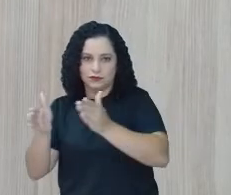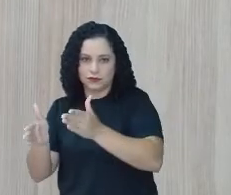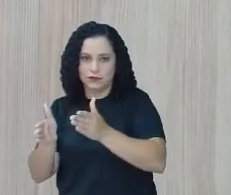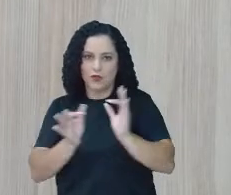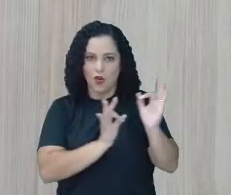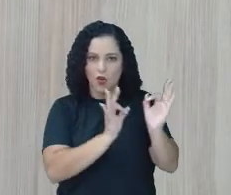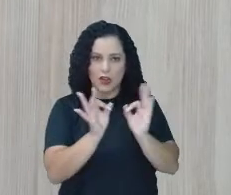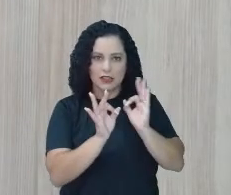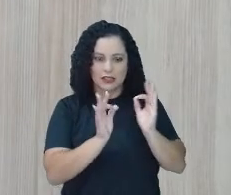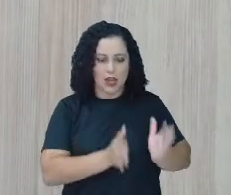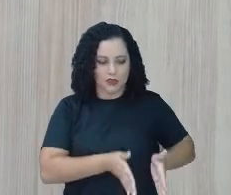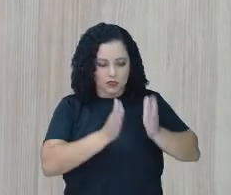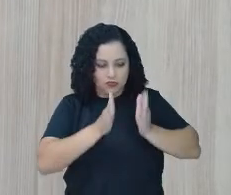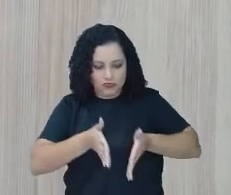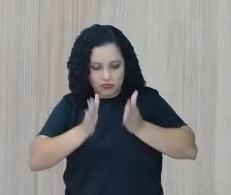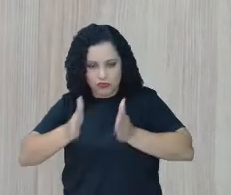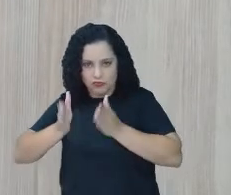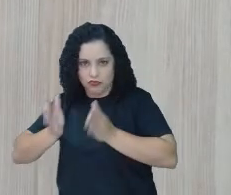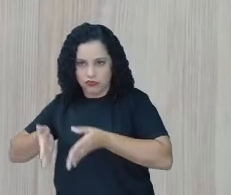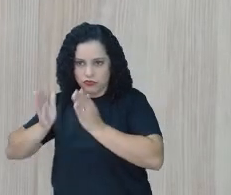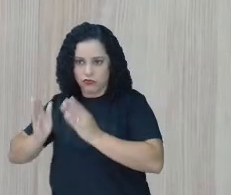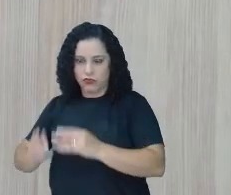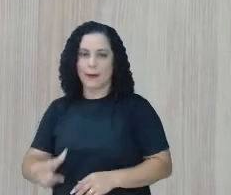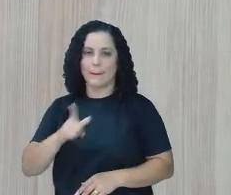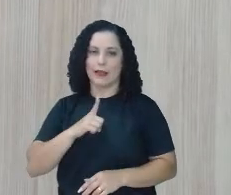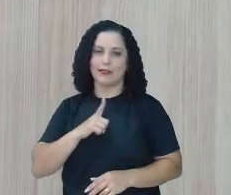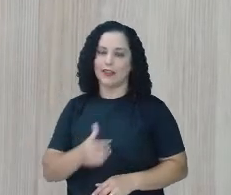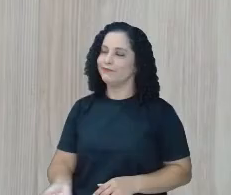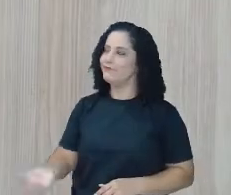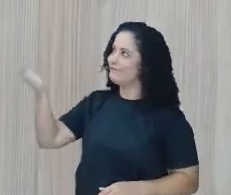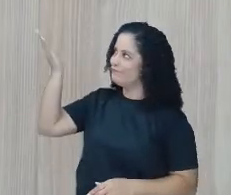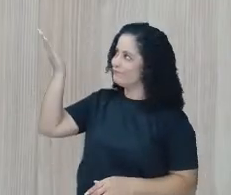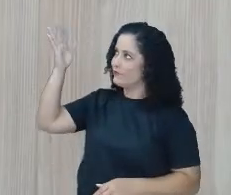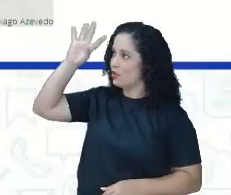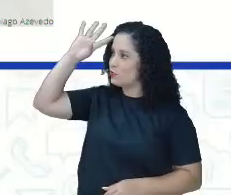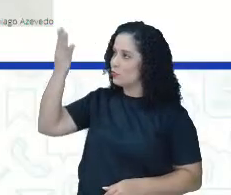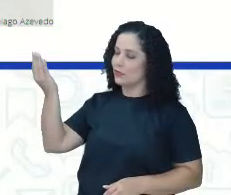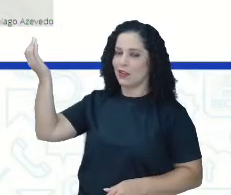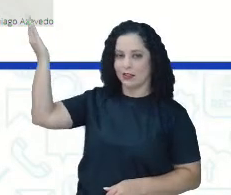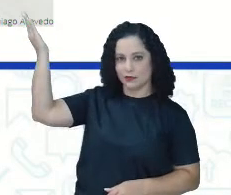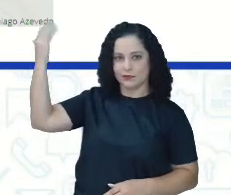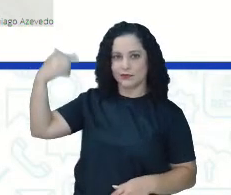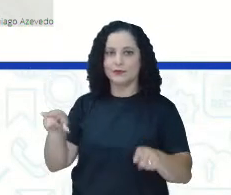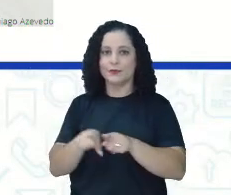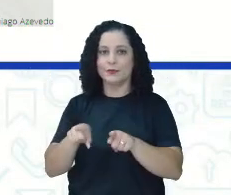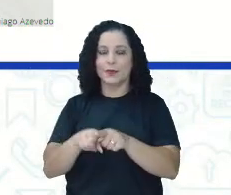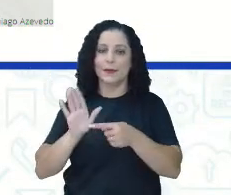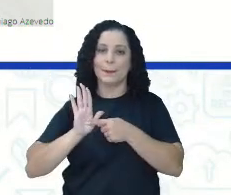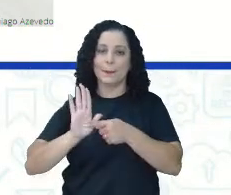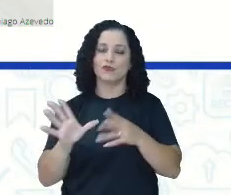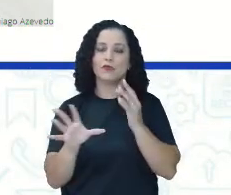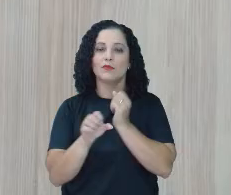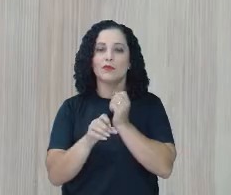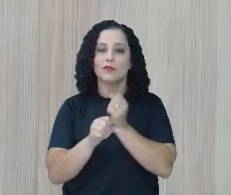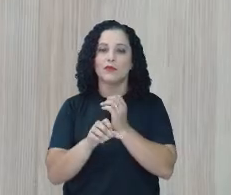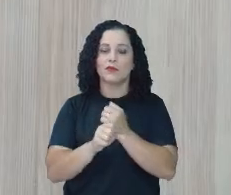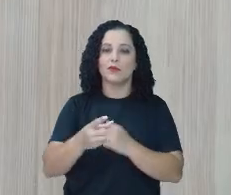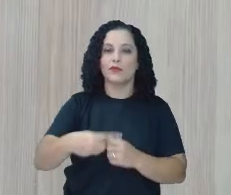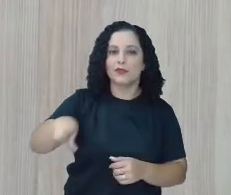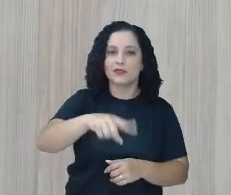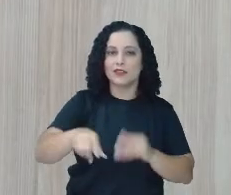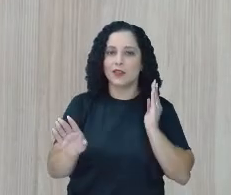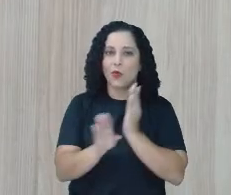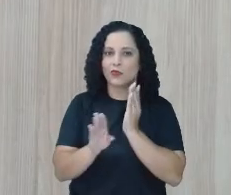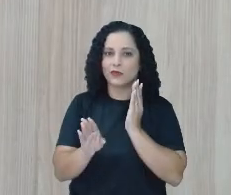construídos para se obter esse aí que está na imagem, certo? E aí também ela vai mostrar um cálculo para você encontrar